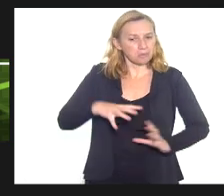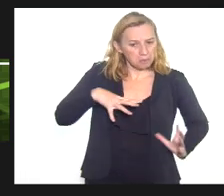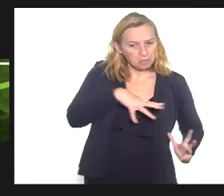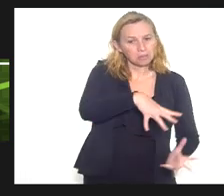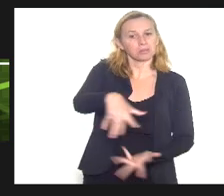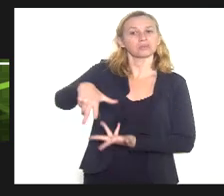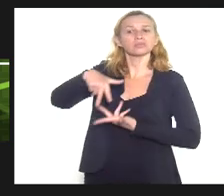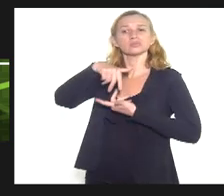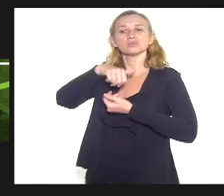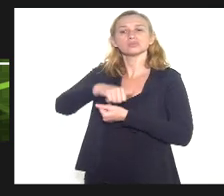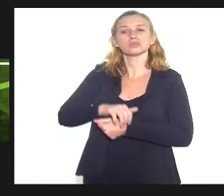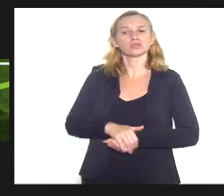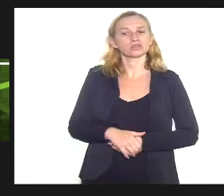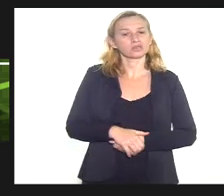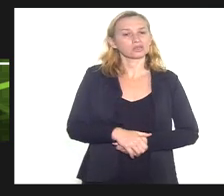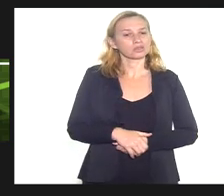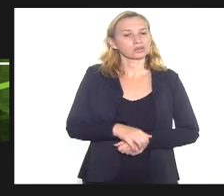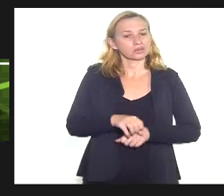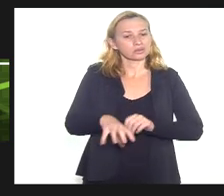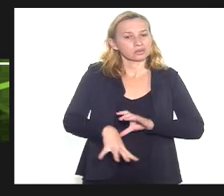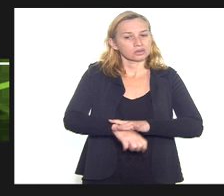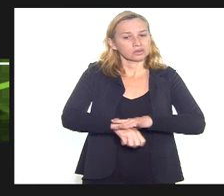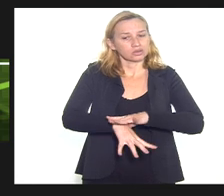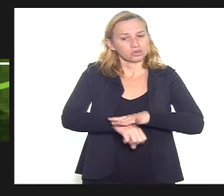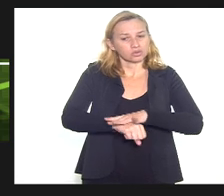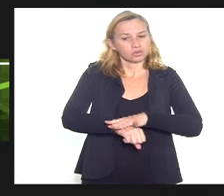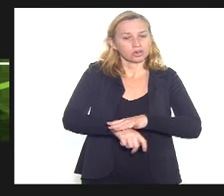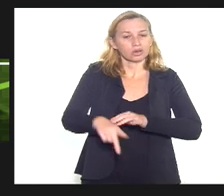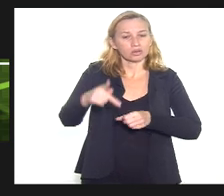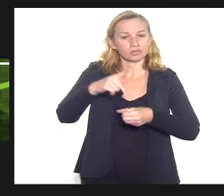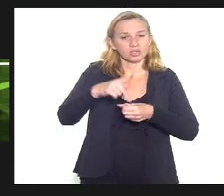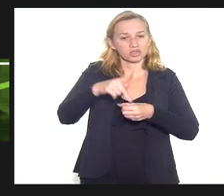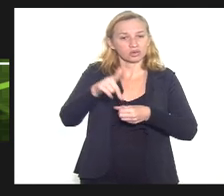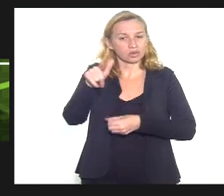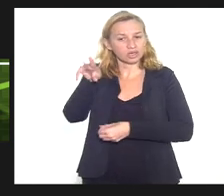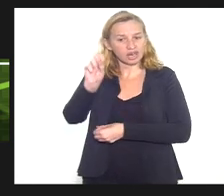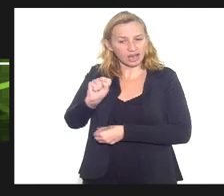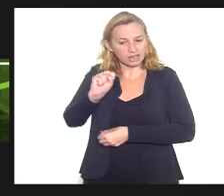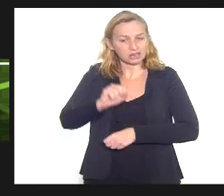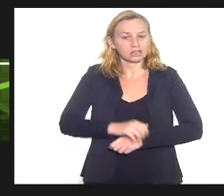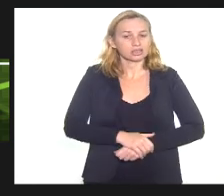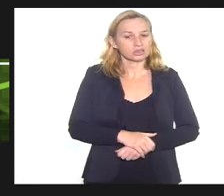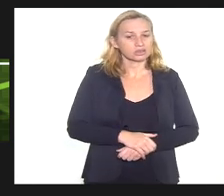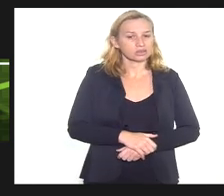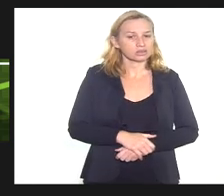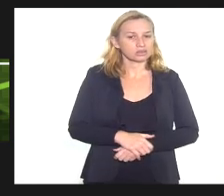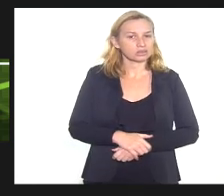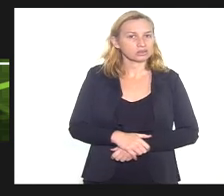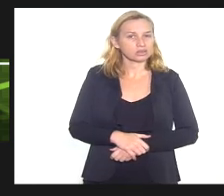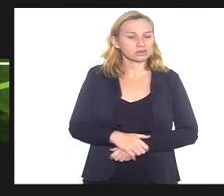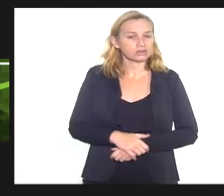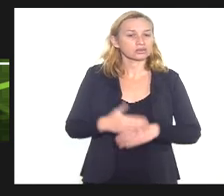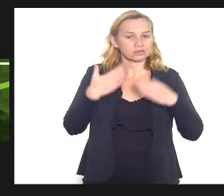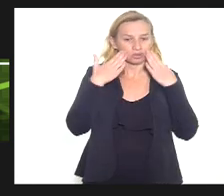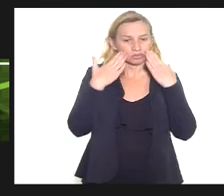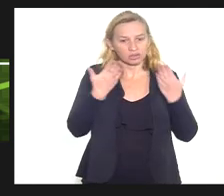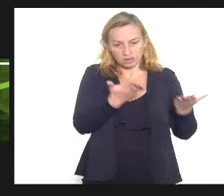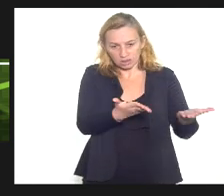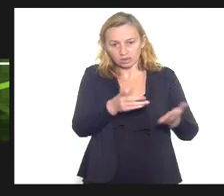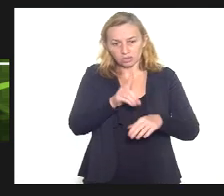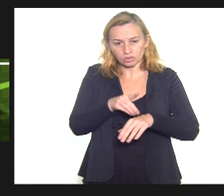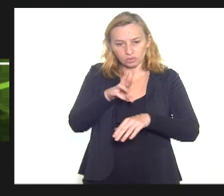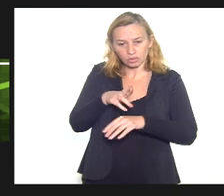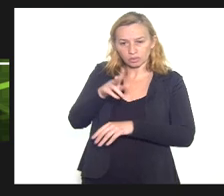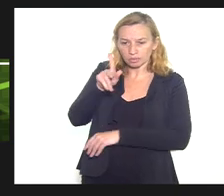mundial, né, na exploração de petróleo e gás, consoante a apresentação do doutor